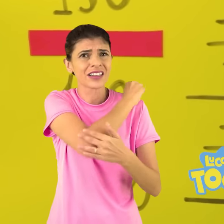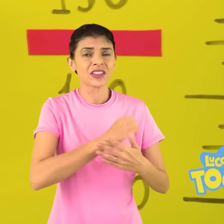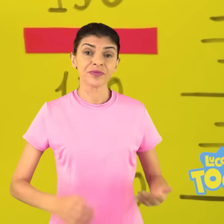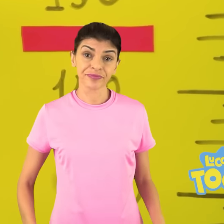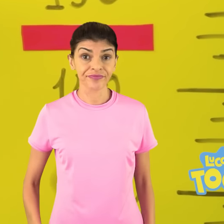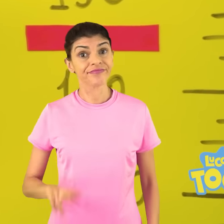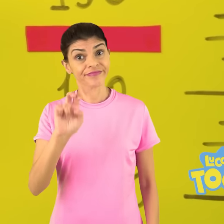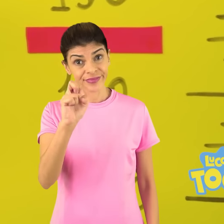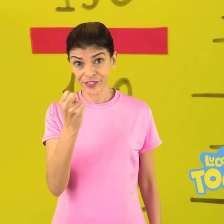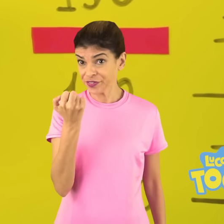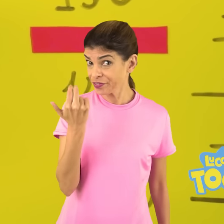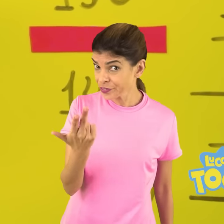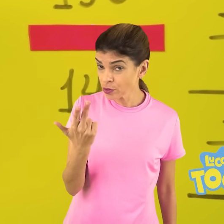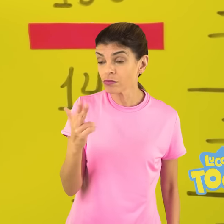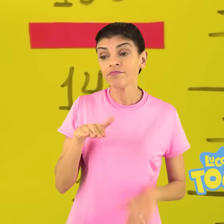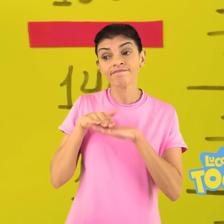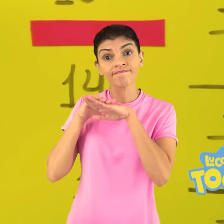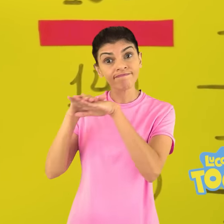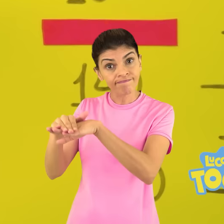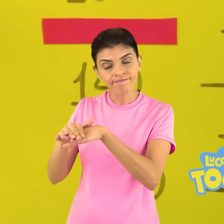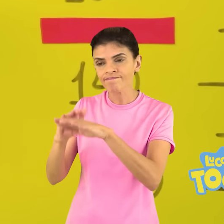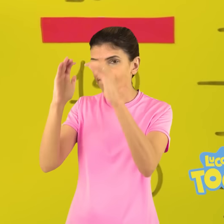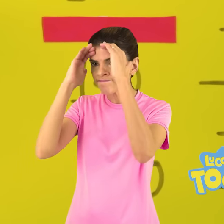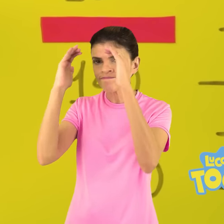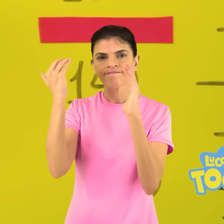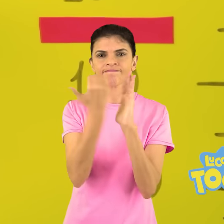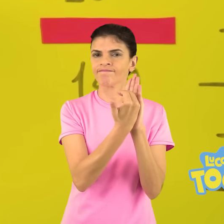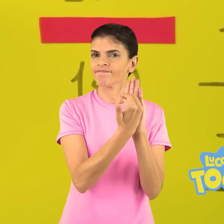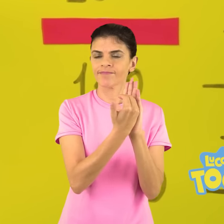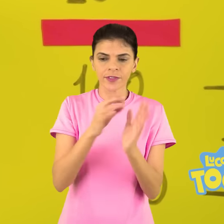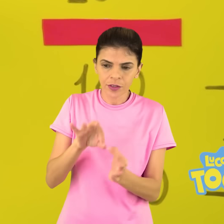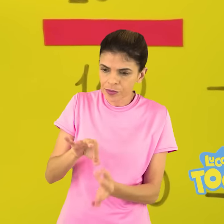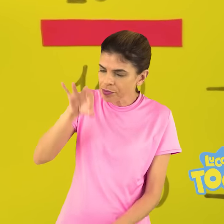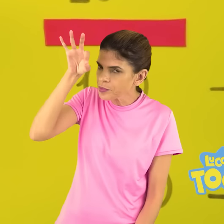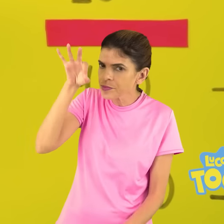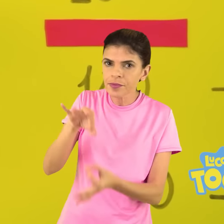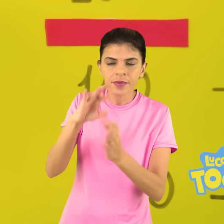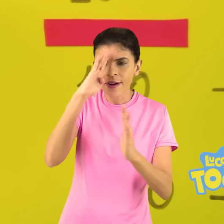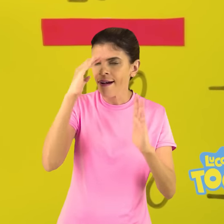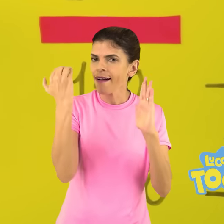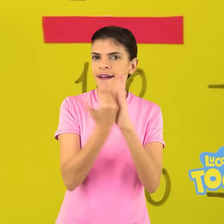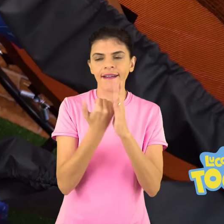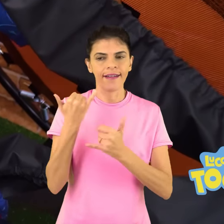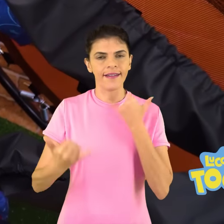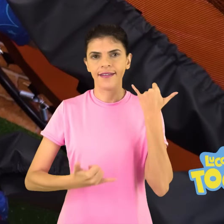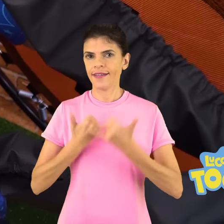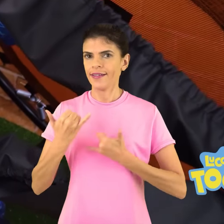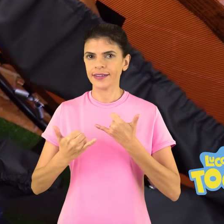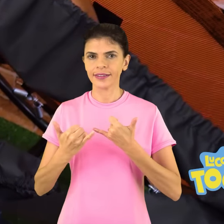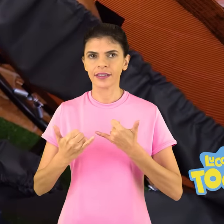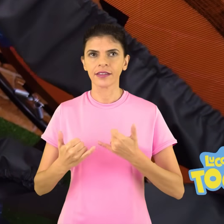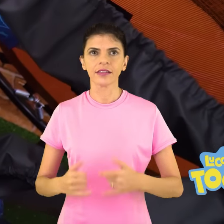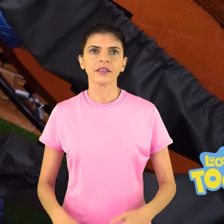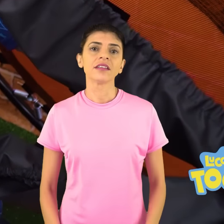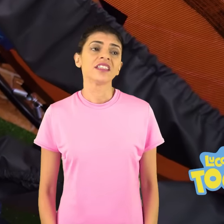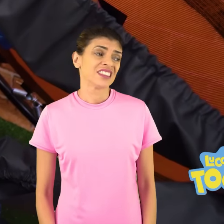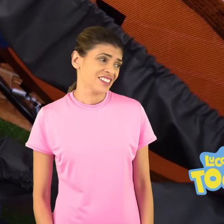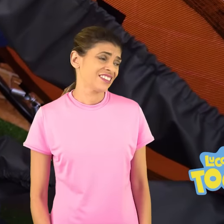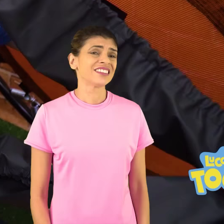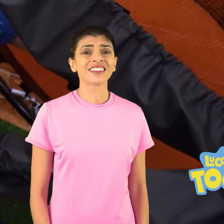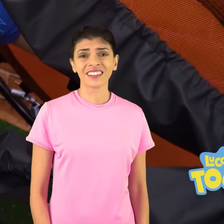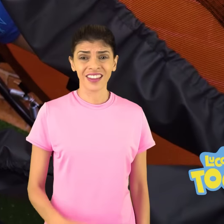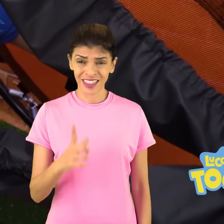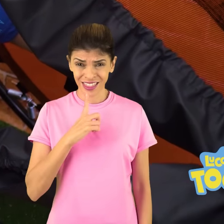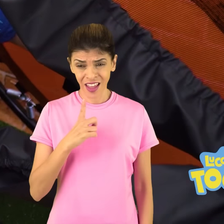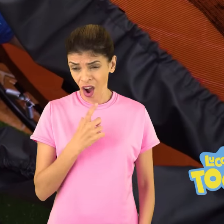Viu só? Por isso que vocês precisam respeitar a altura para brincar nos brinquedos. E será que